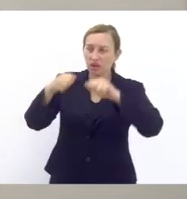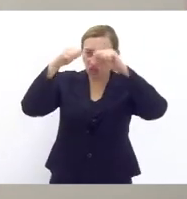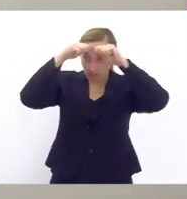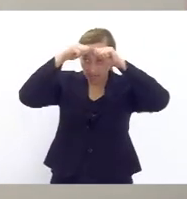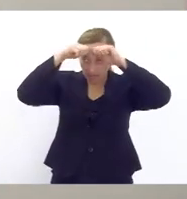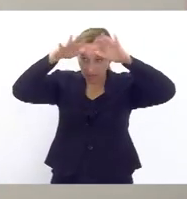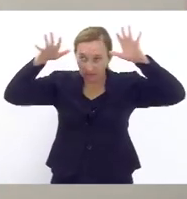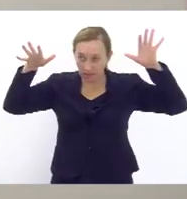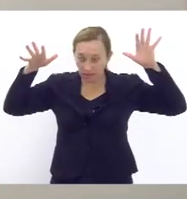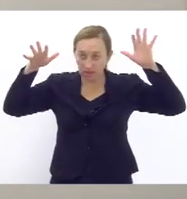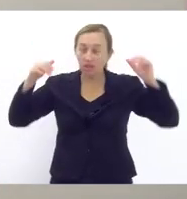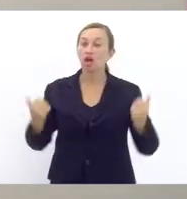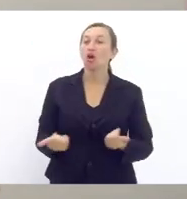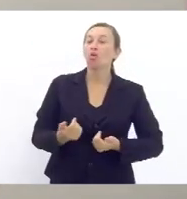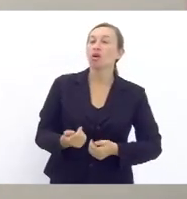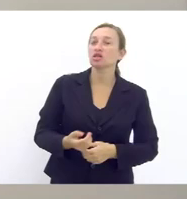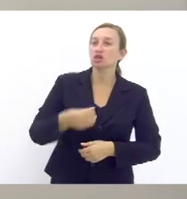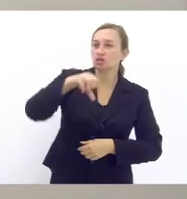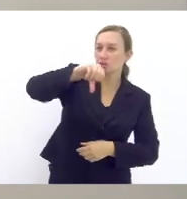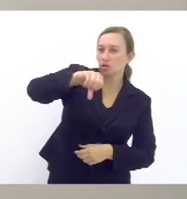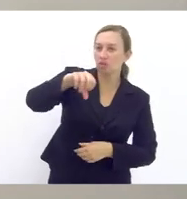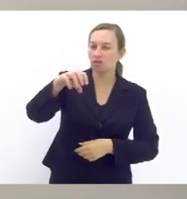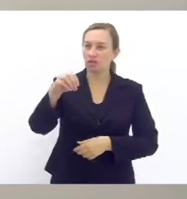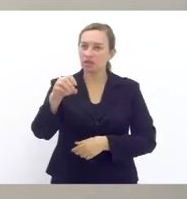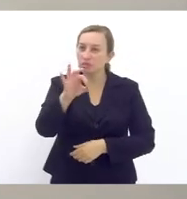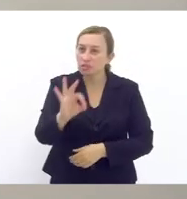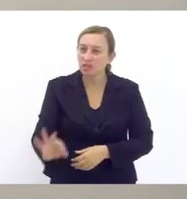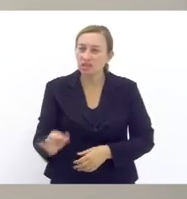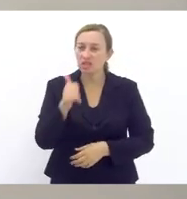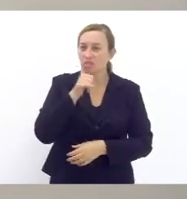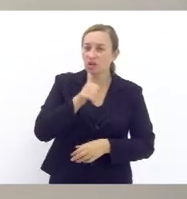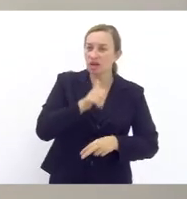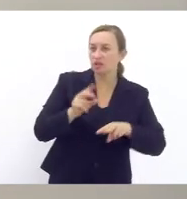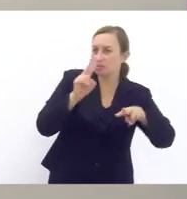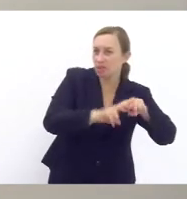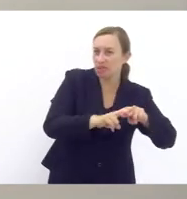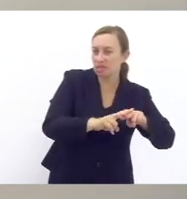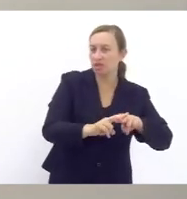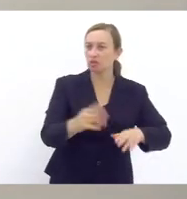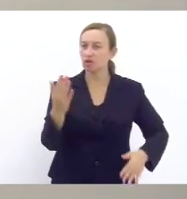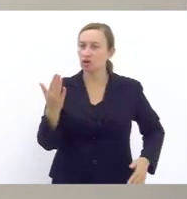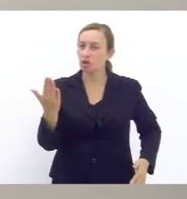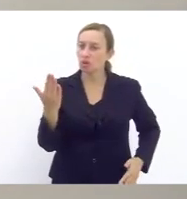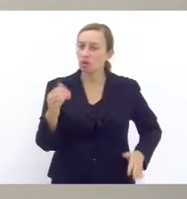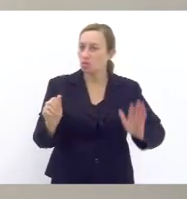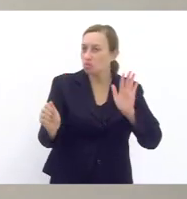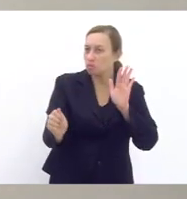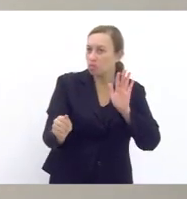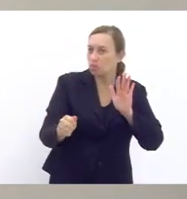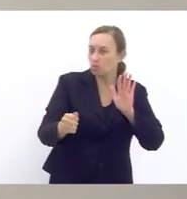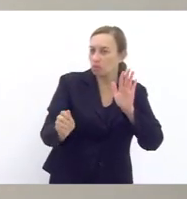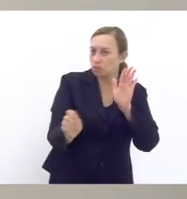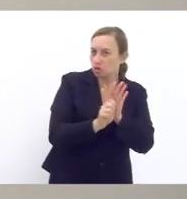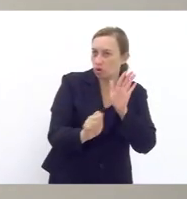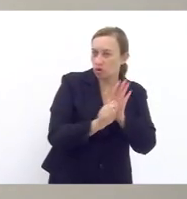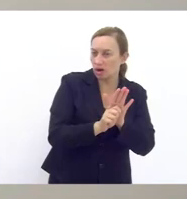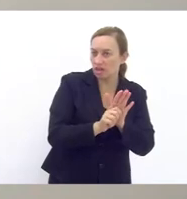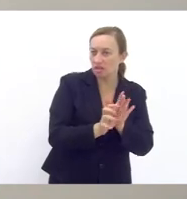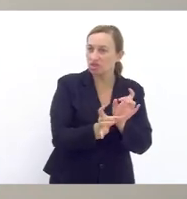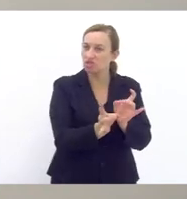90% das mulheres presas por tráfico e quando a gente vai olhar os processos são por